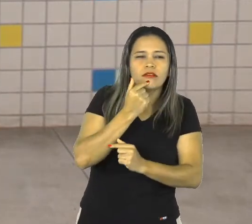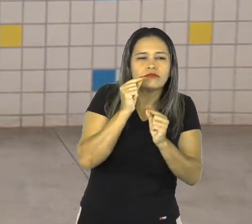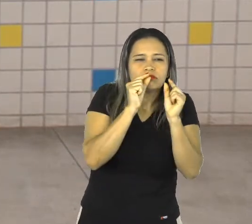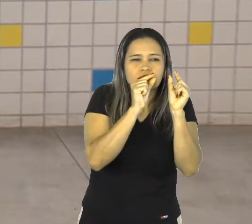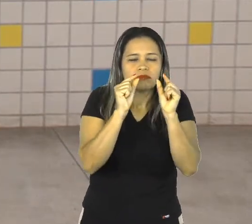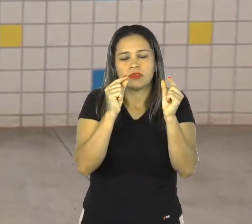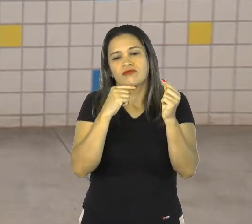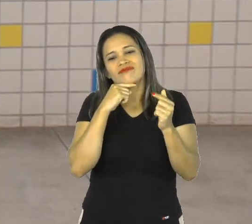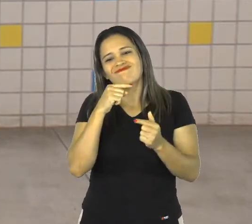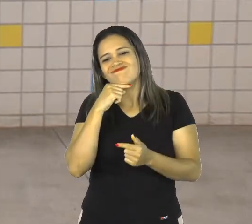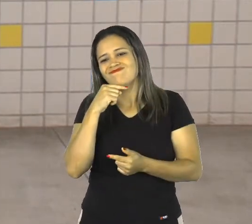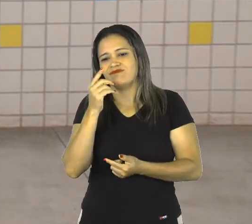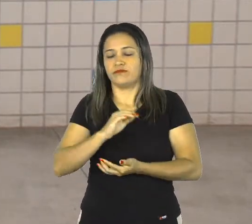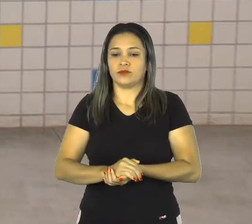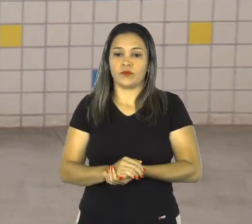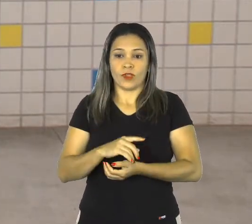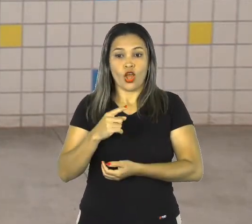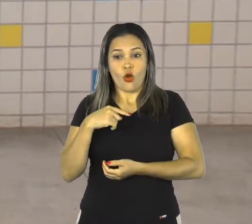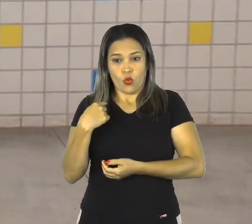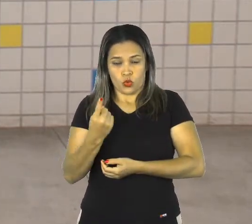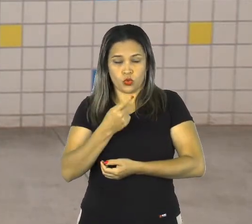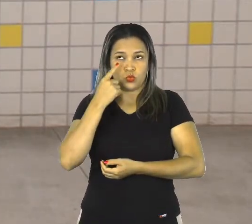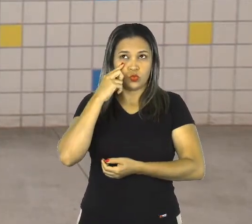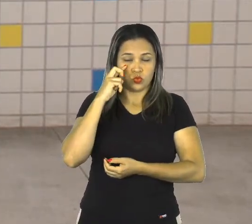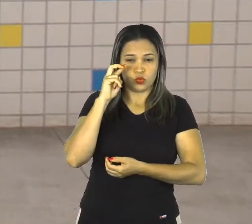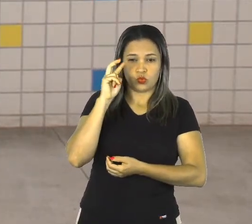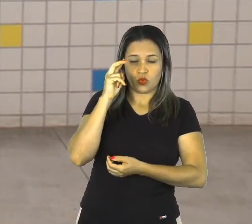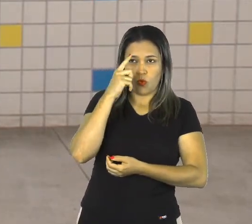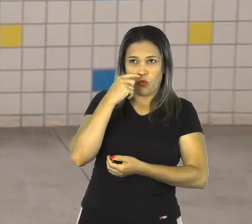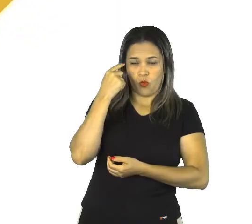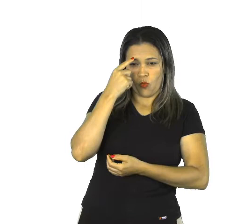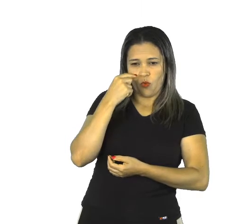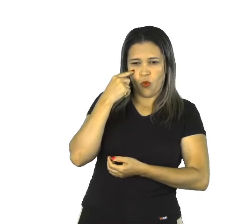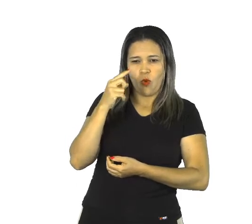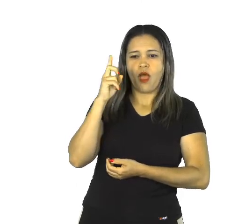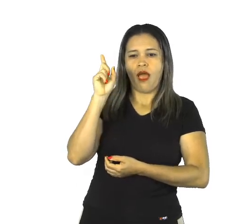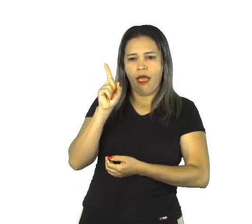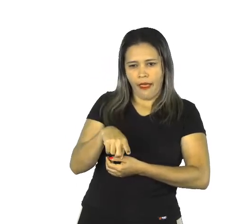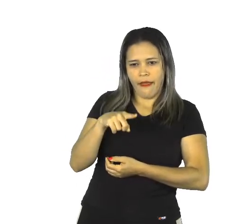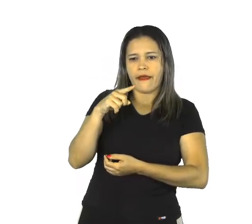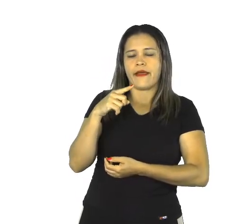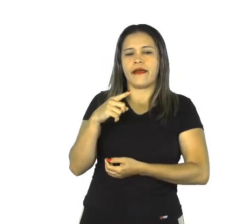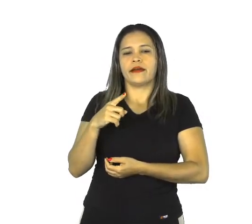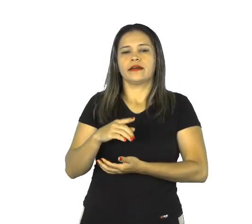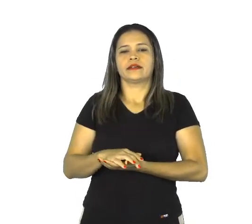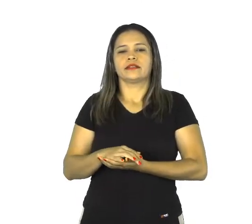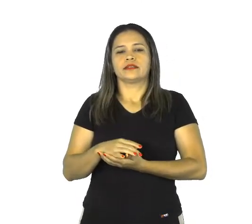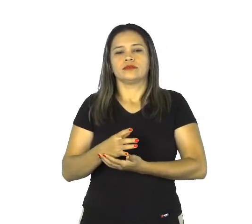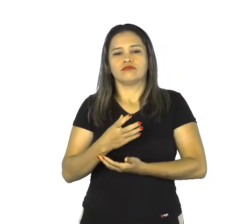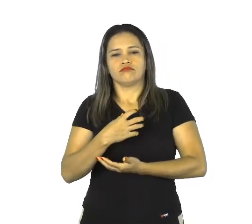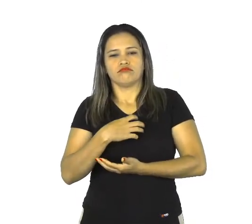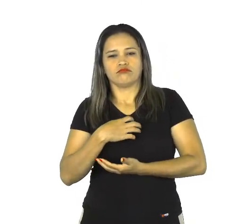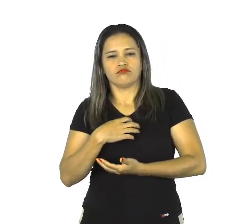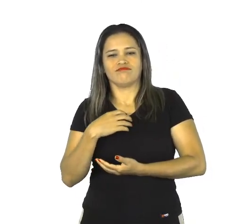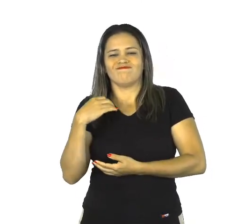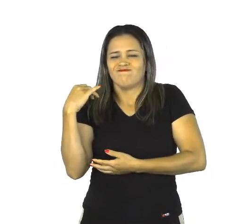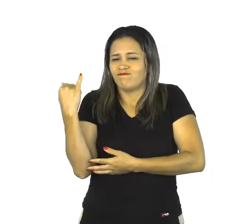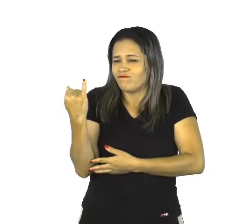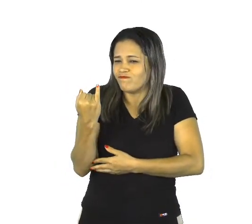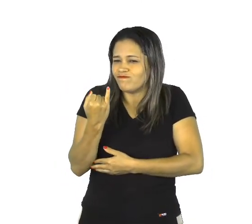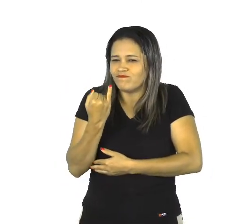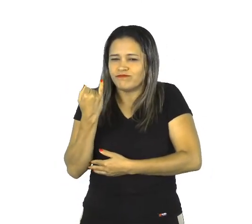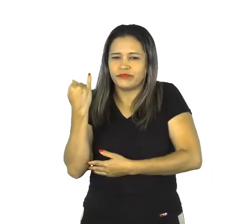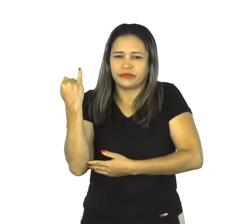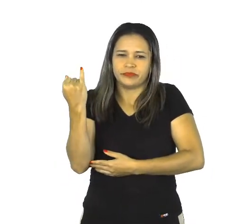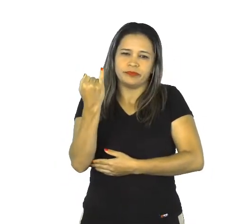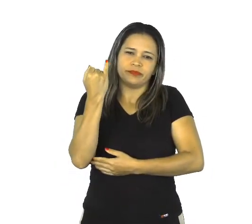Então, o nosso olho, a nossa visão é um órgão dos sentidos extremamente importante